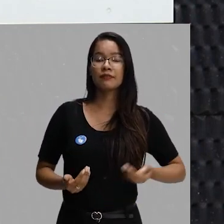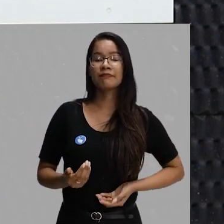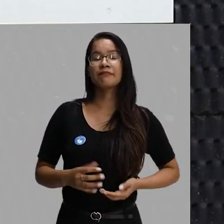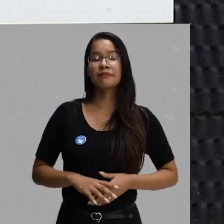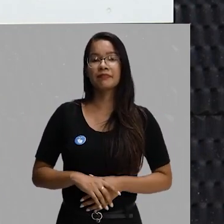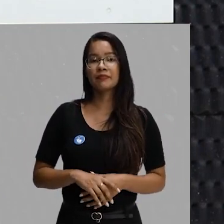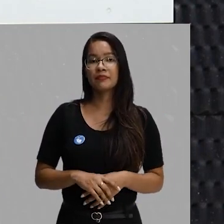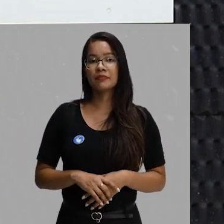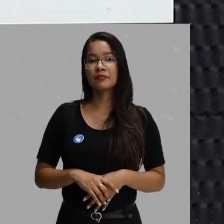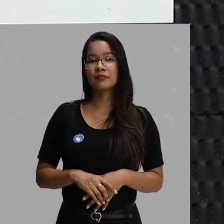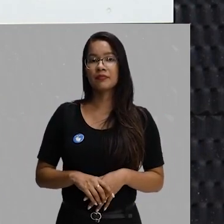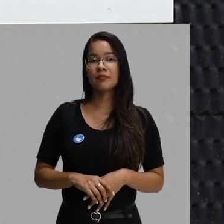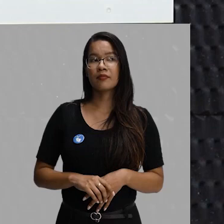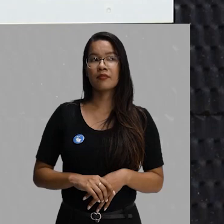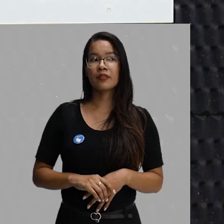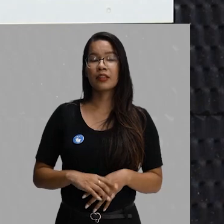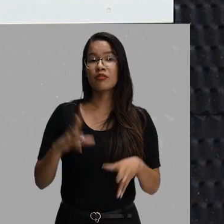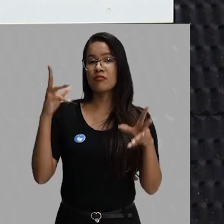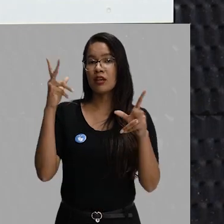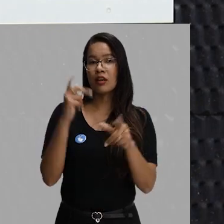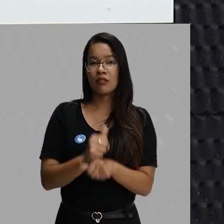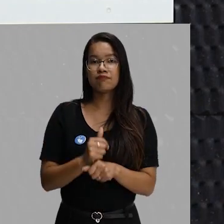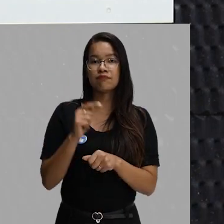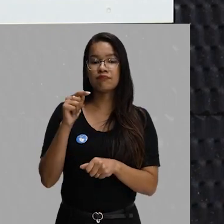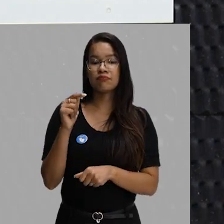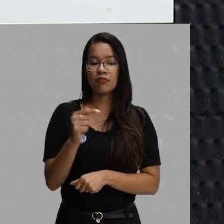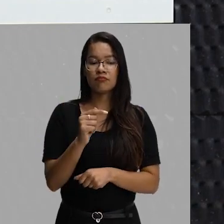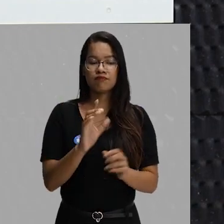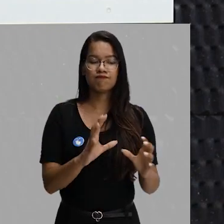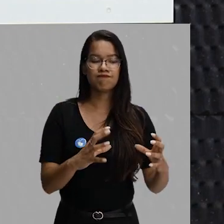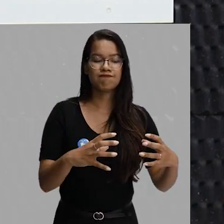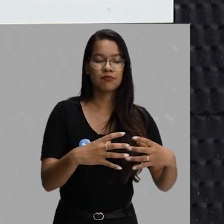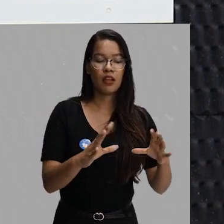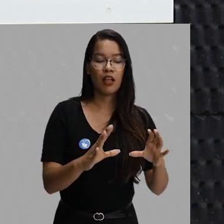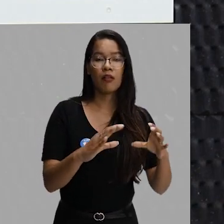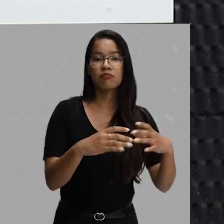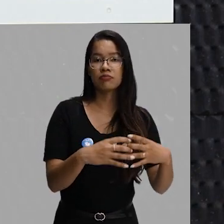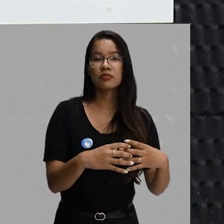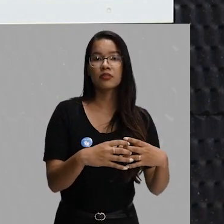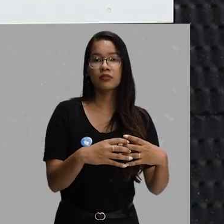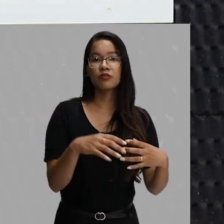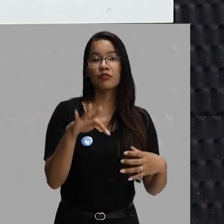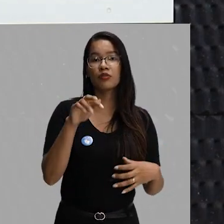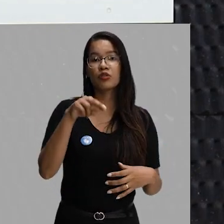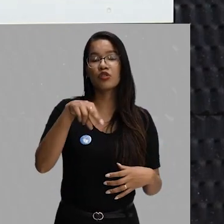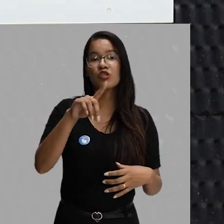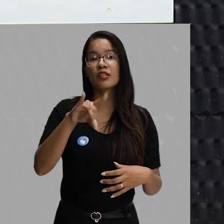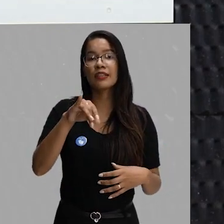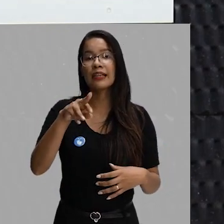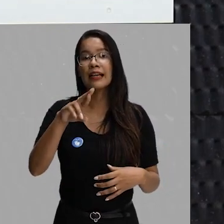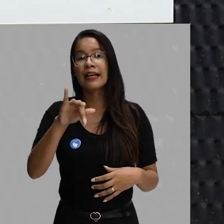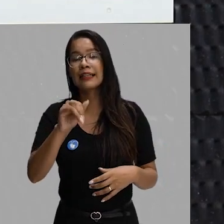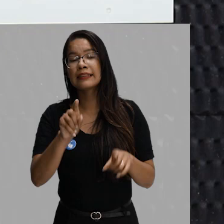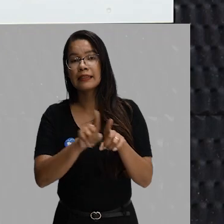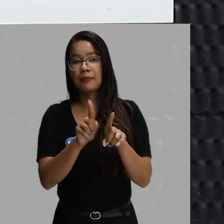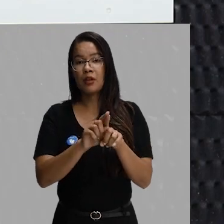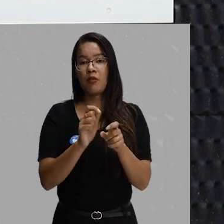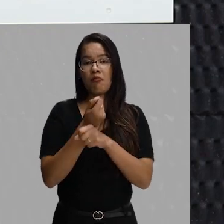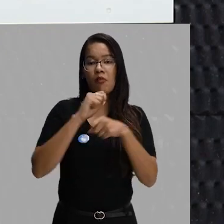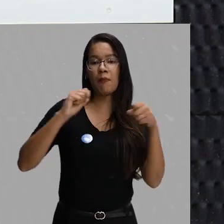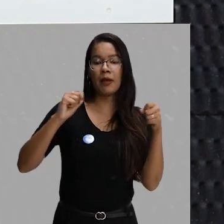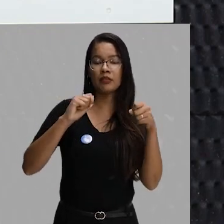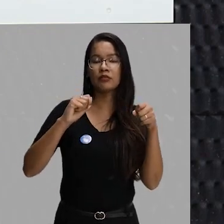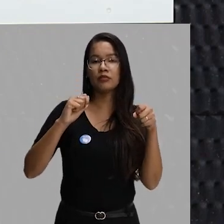em escravos. E os resultados dessa concentração fundiária e do aumento do número de escravos,